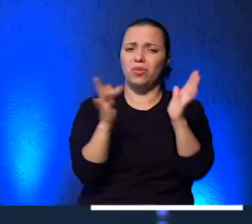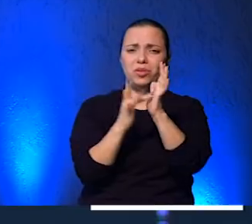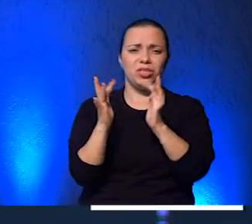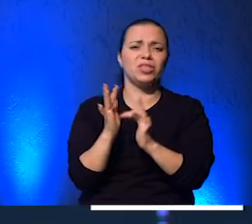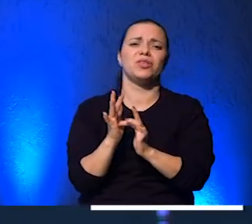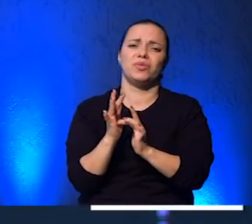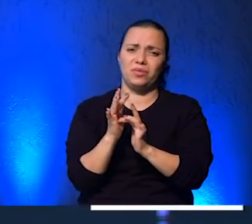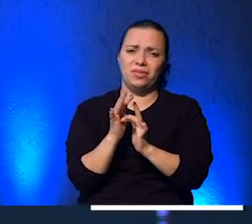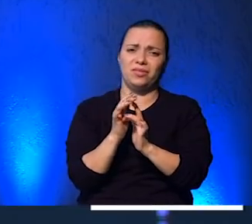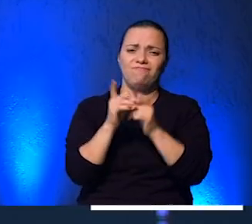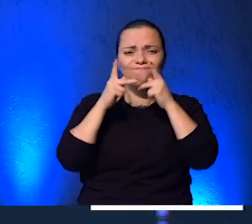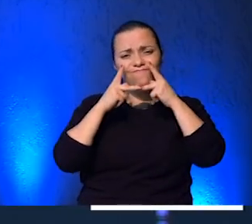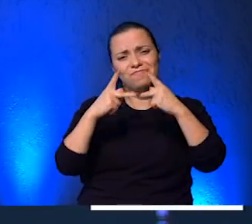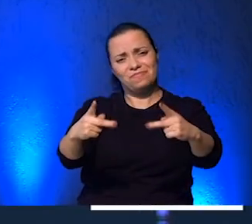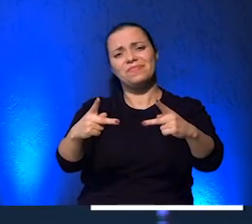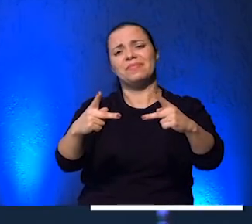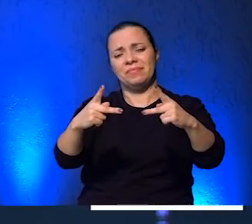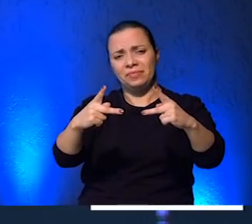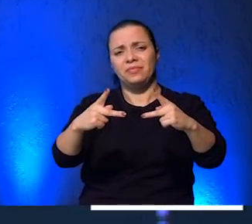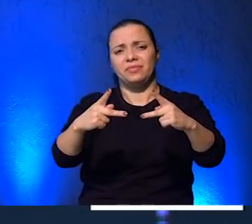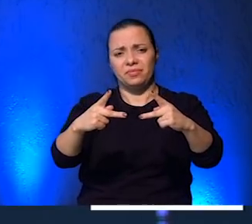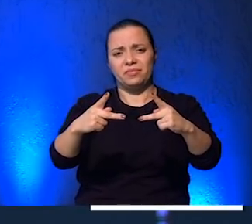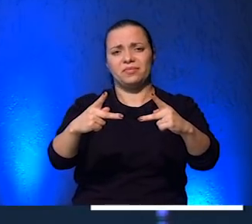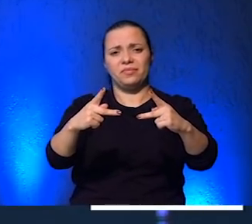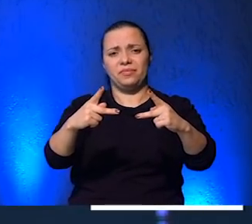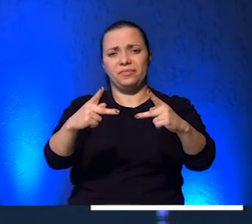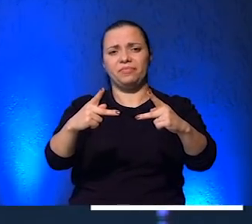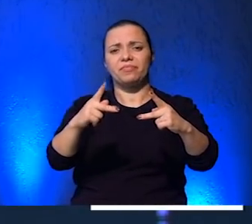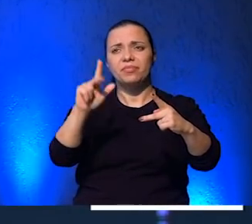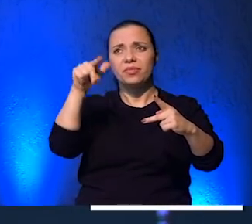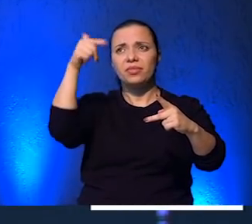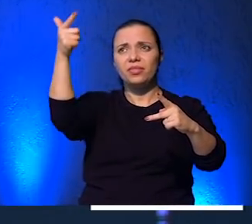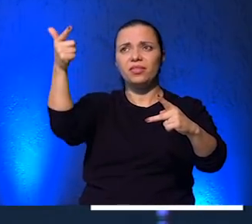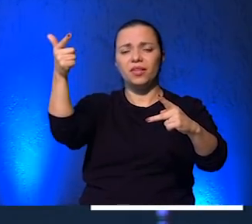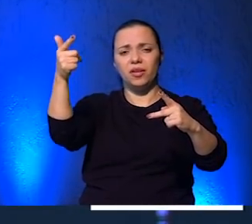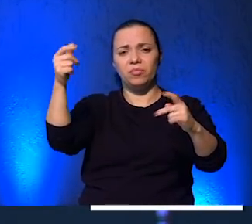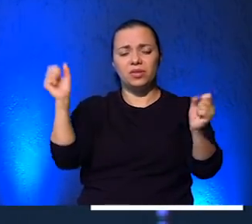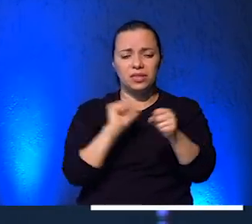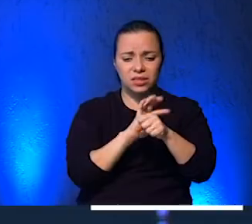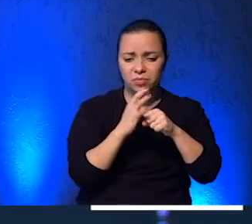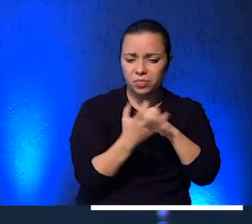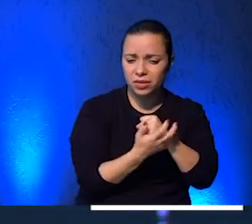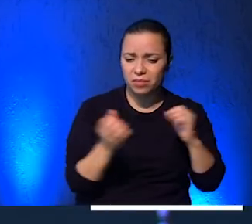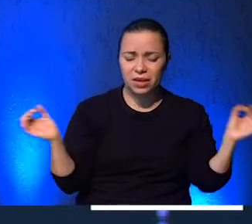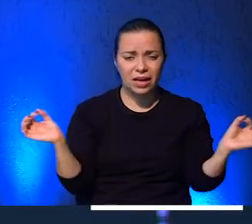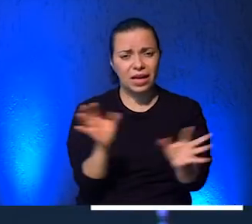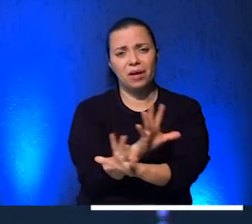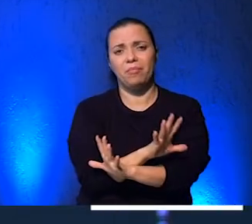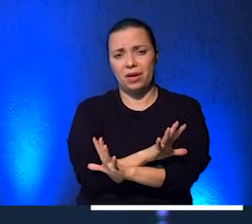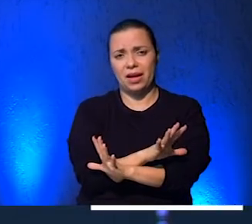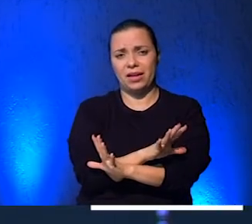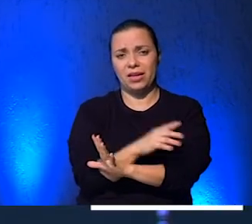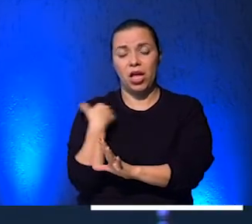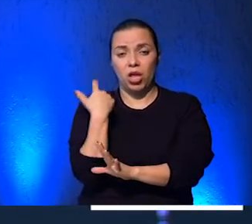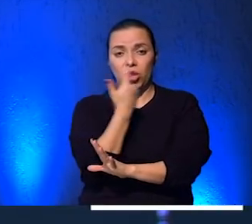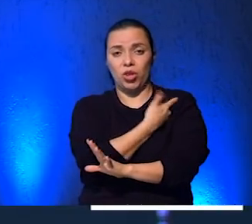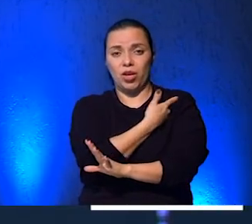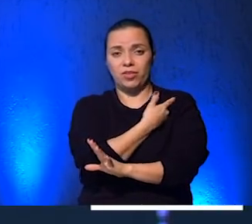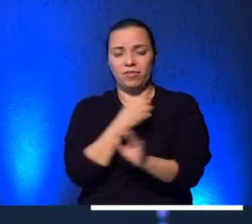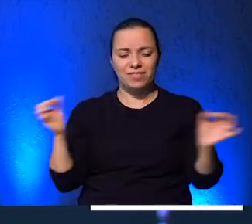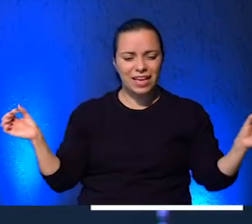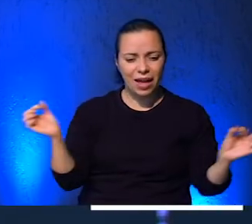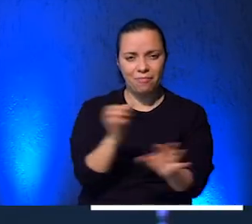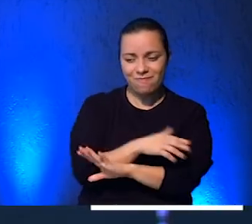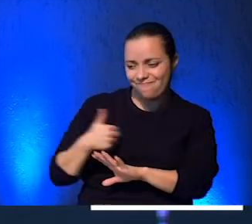e eu declaro meu deus que quando essa pandemia terminar não somos terminar melhores do que nós começamos